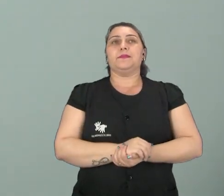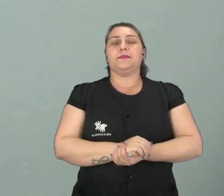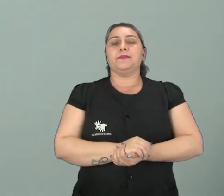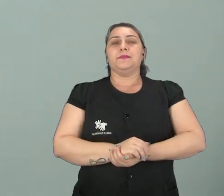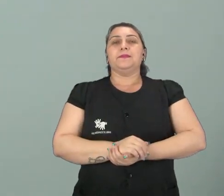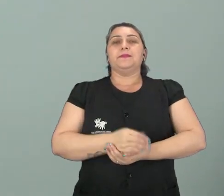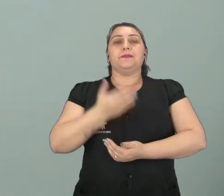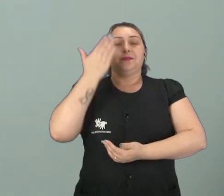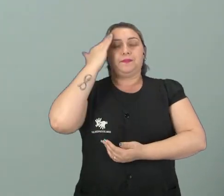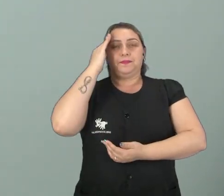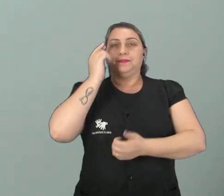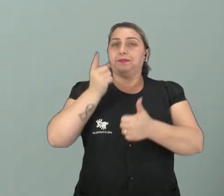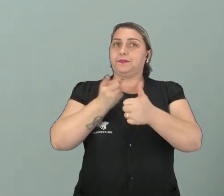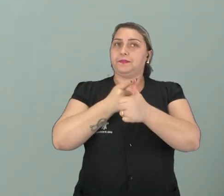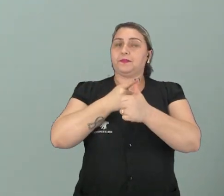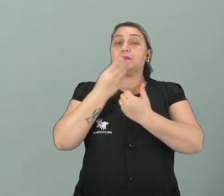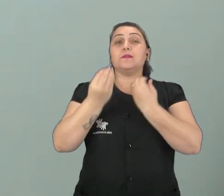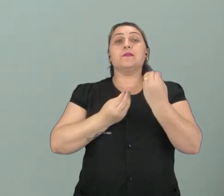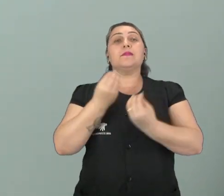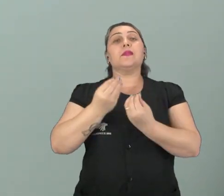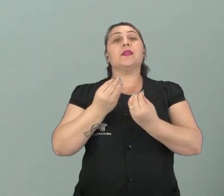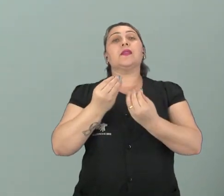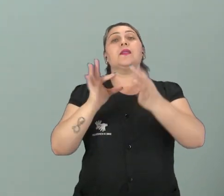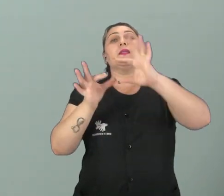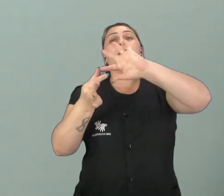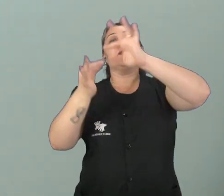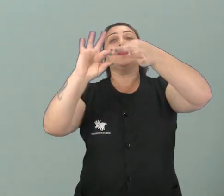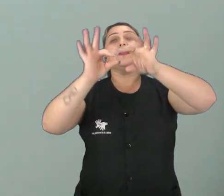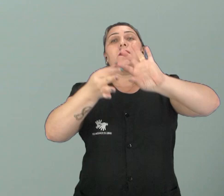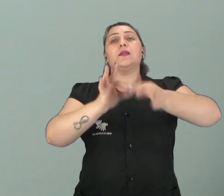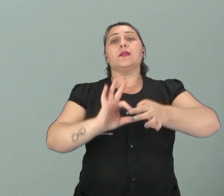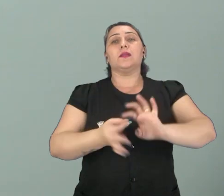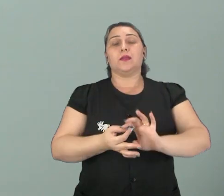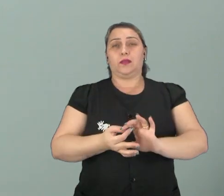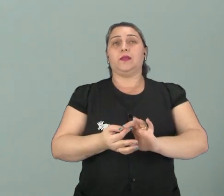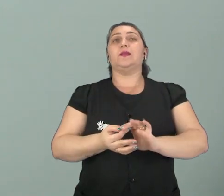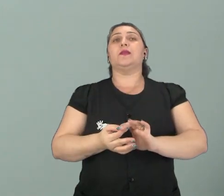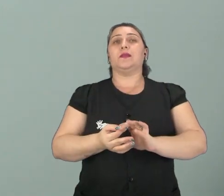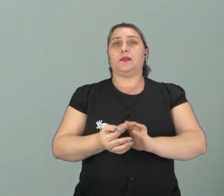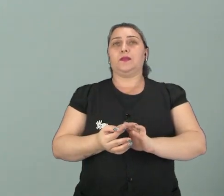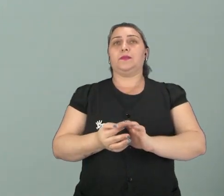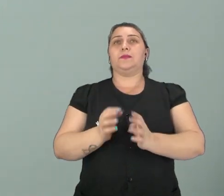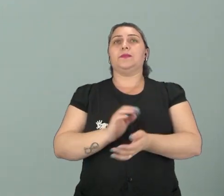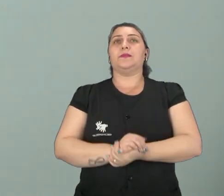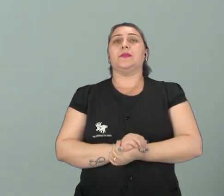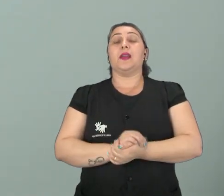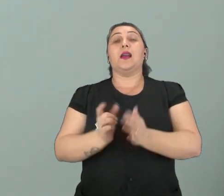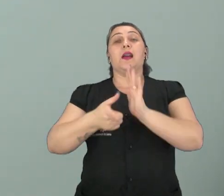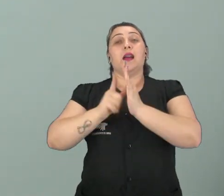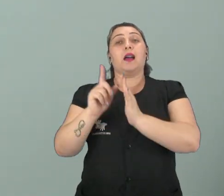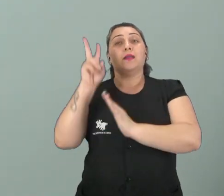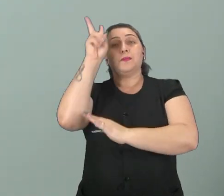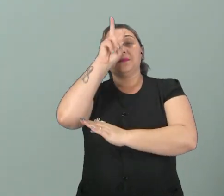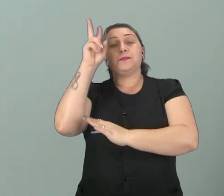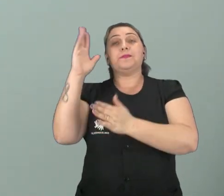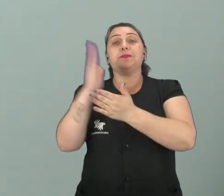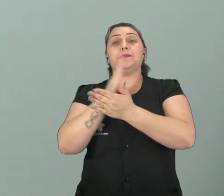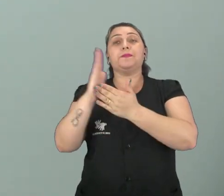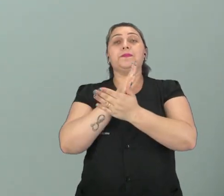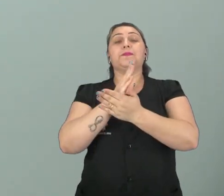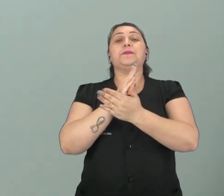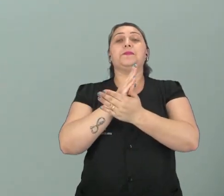Então, para a gente entender primeiro como que funcionam os ciclos, né? Como é que funciona o ciclo circadiano e tudo mais, antes a gente vai relembrar alguns